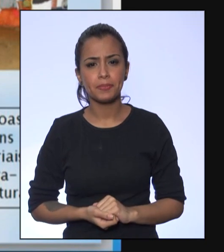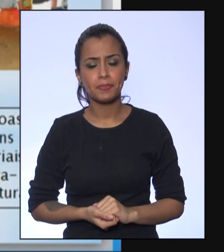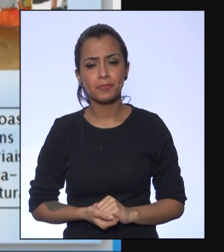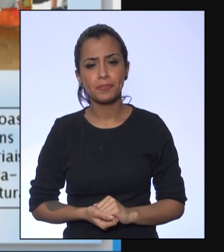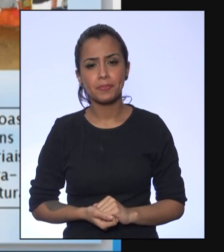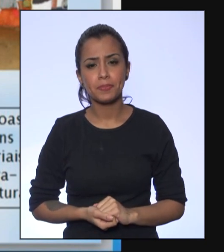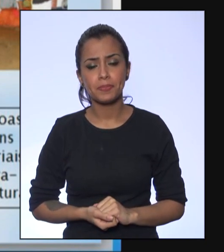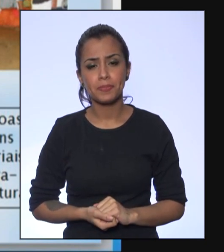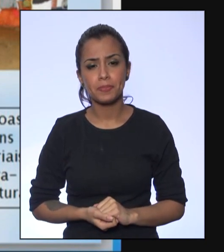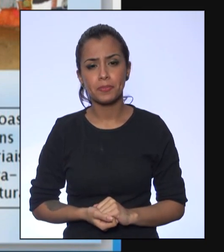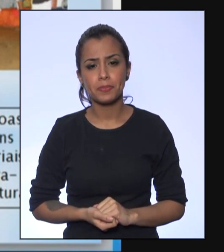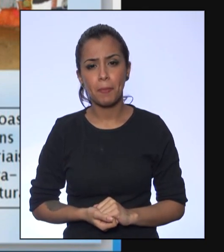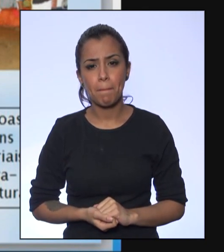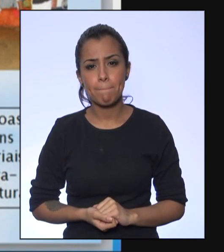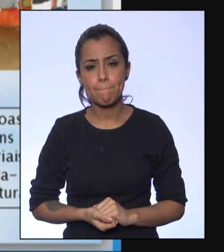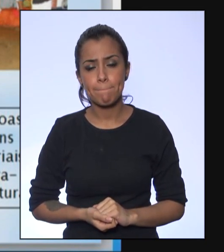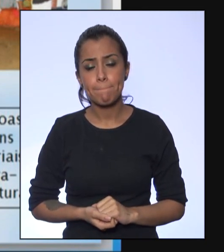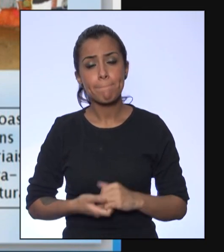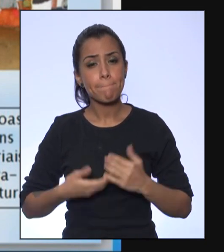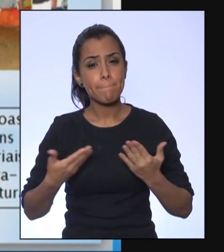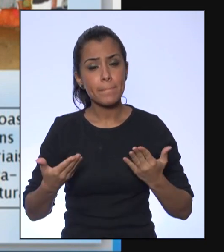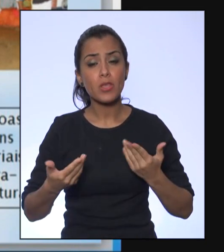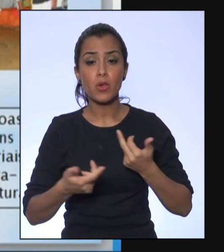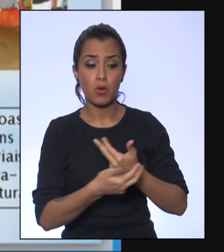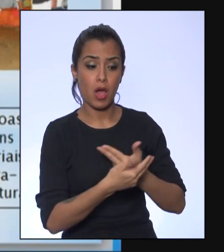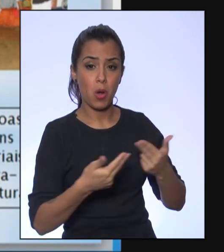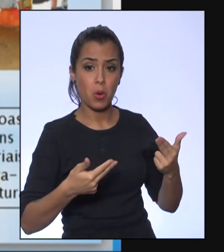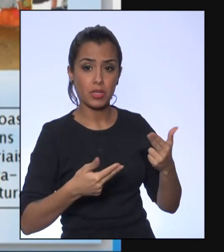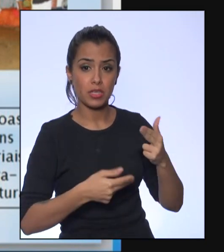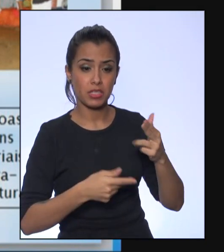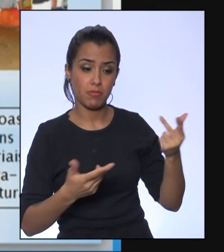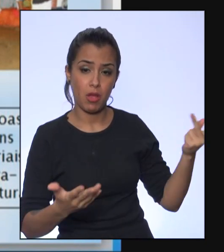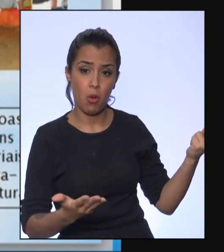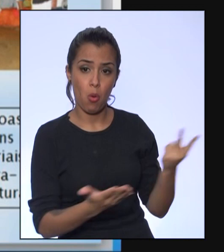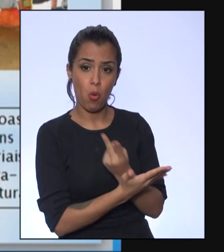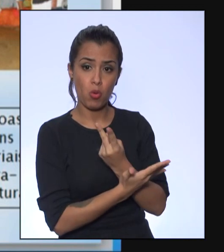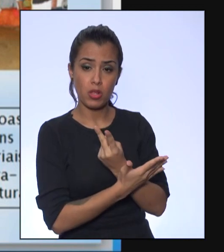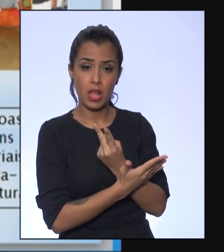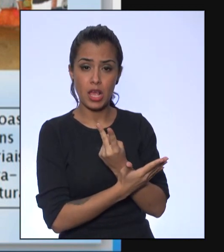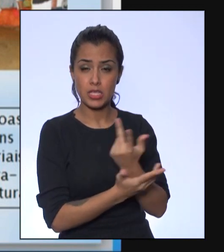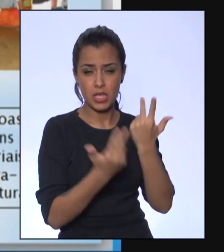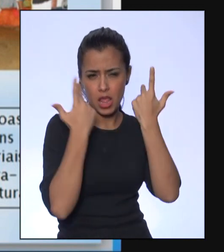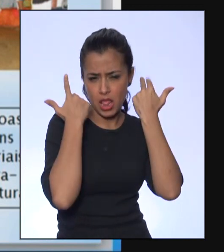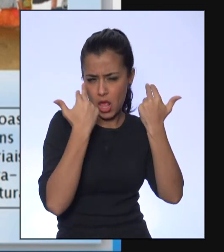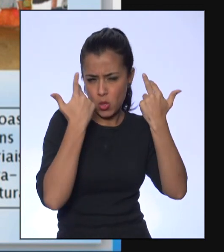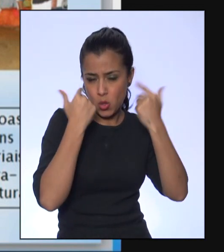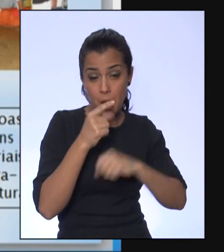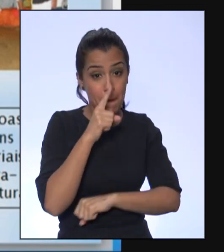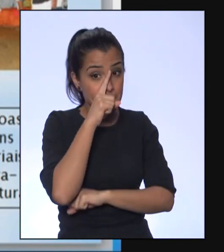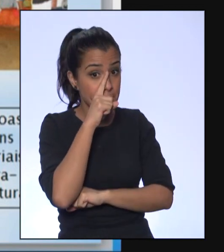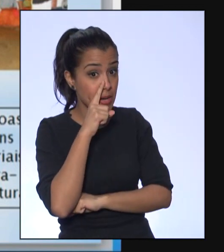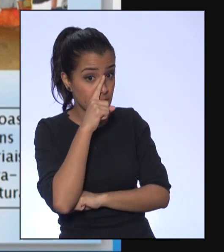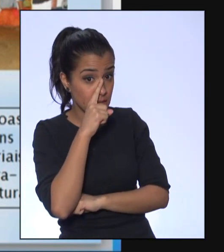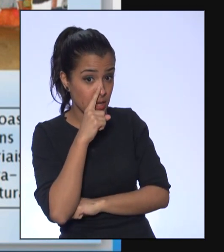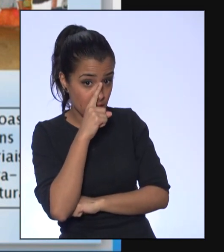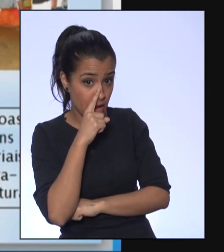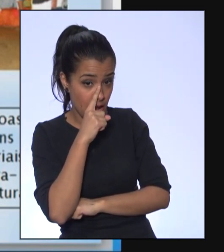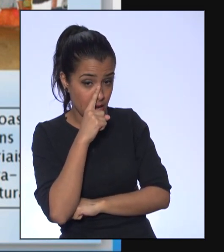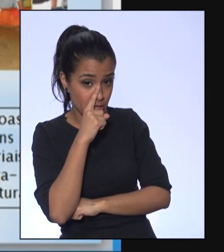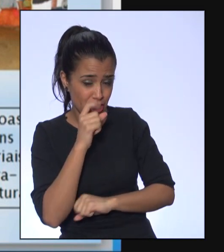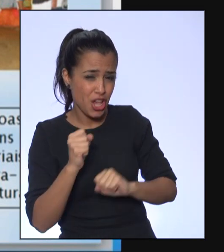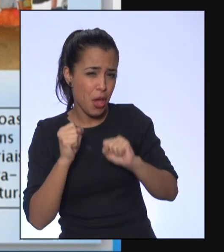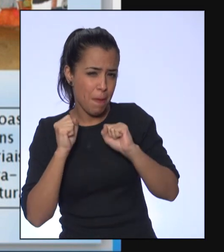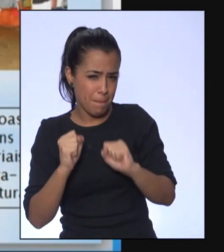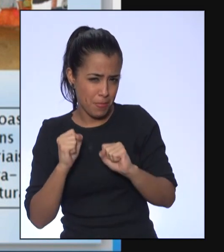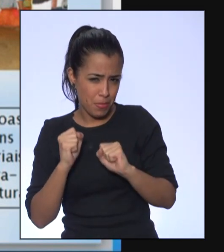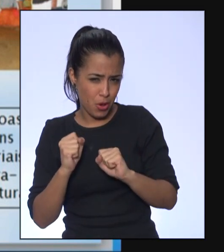com um impacto natural perigoso, tendo ainda em vista a nossa